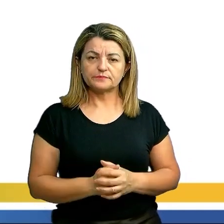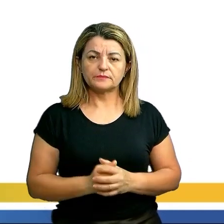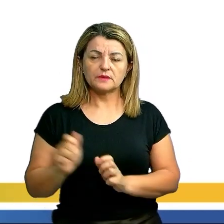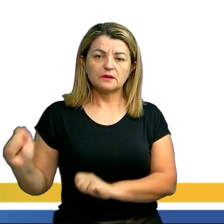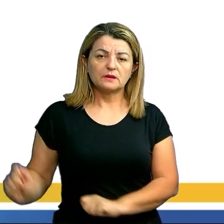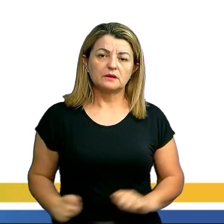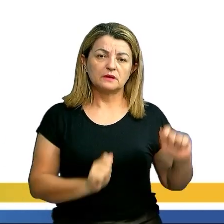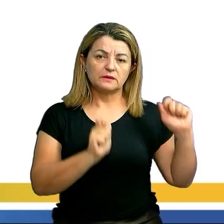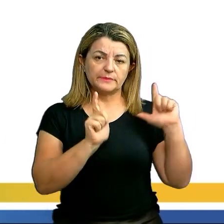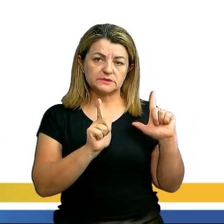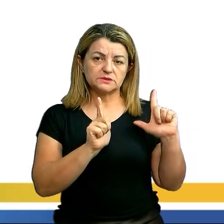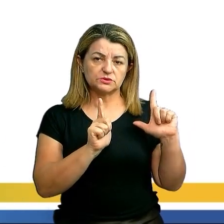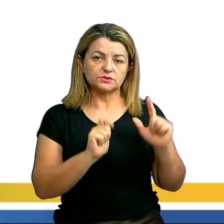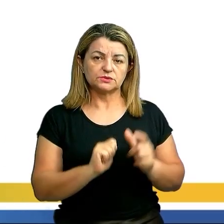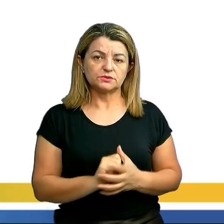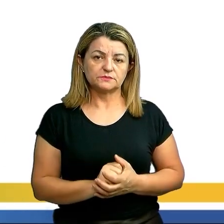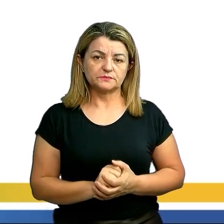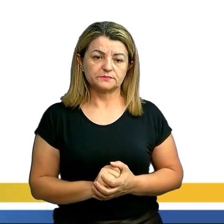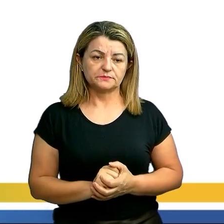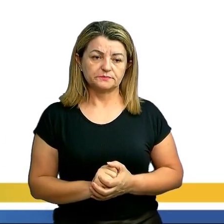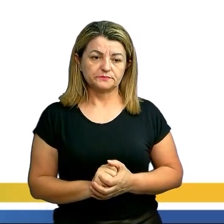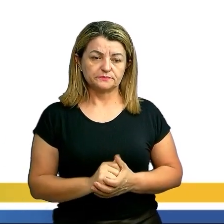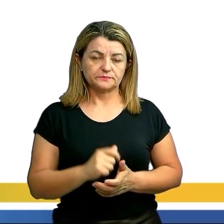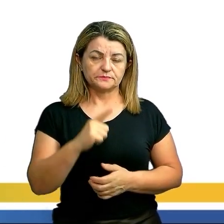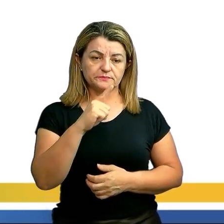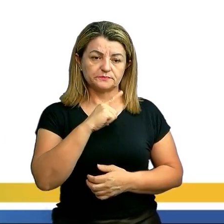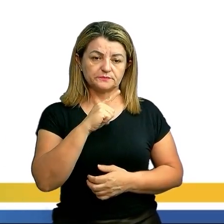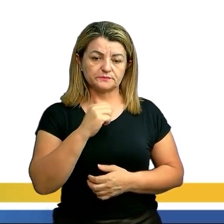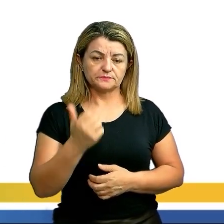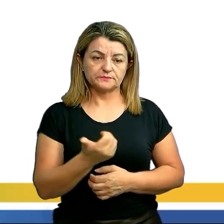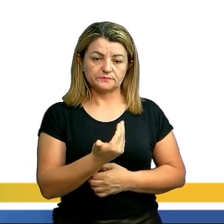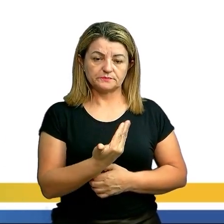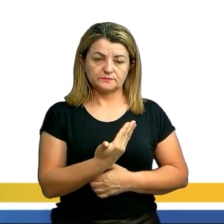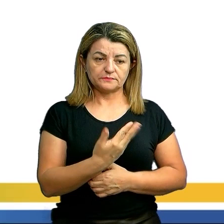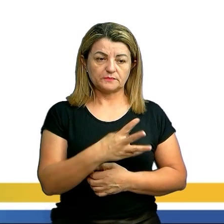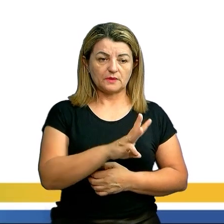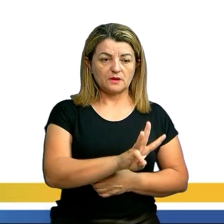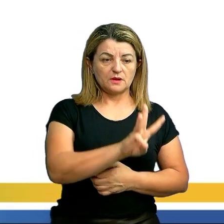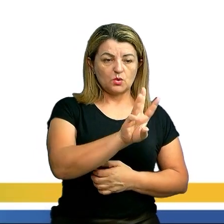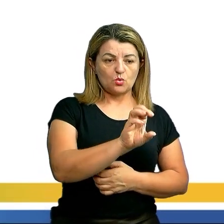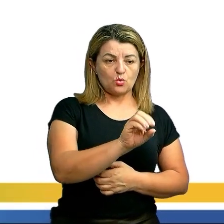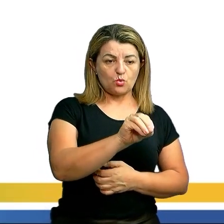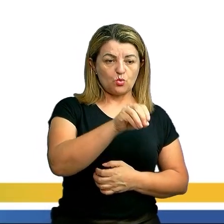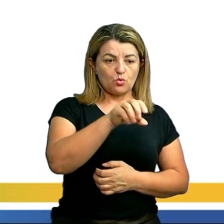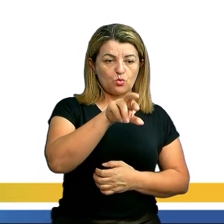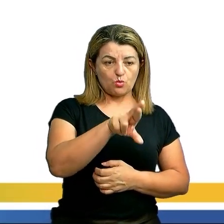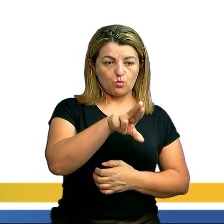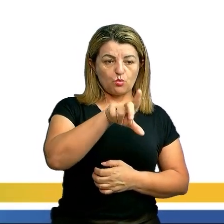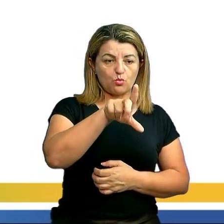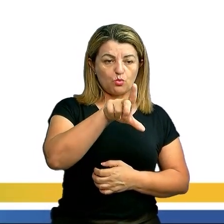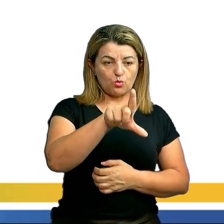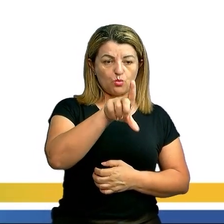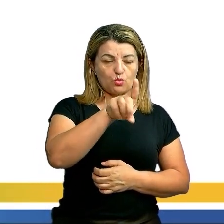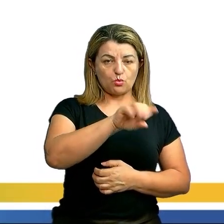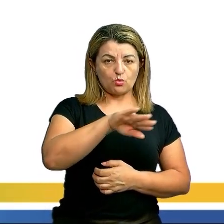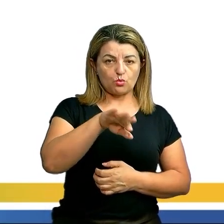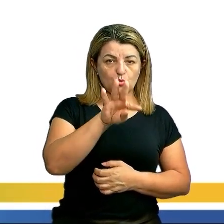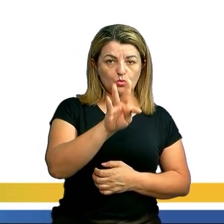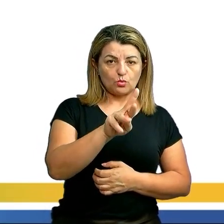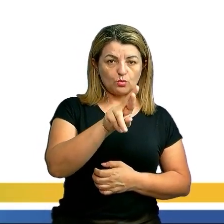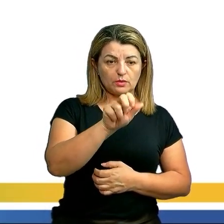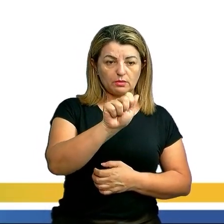Passando adiante, a gente fala sobre a World Trade Organization, que nada mais é do que